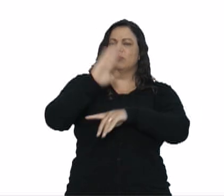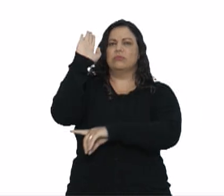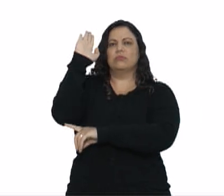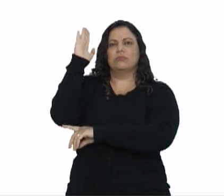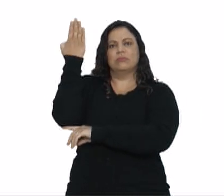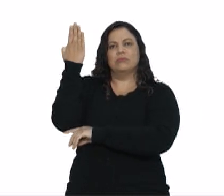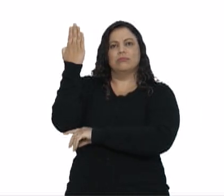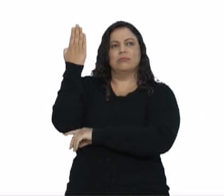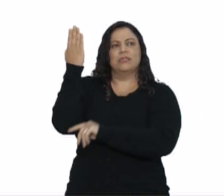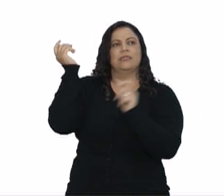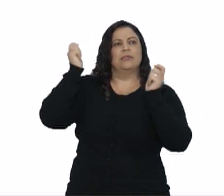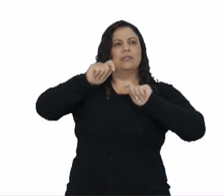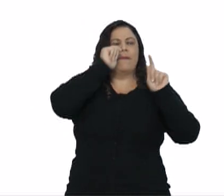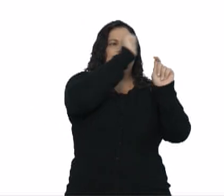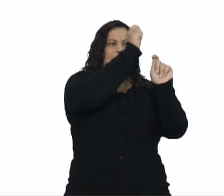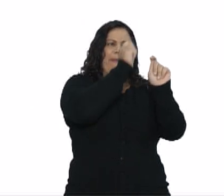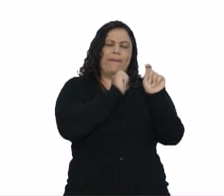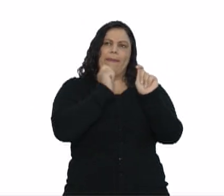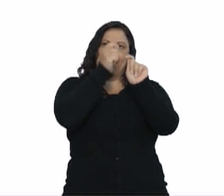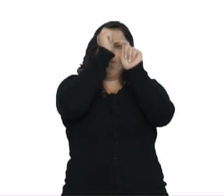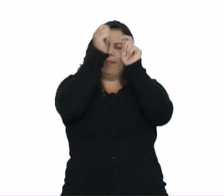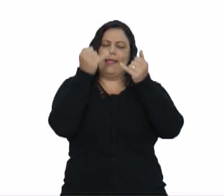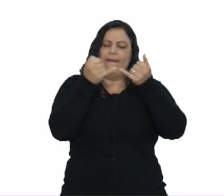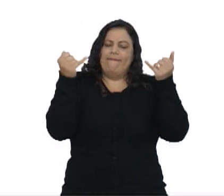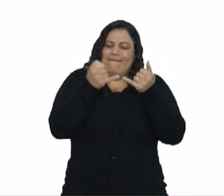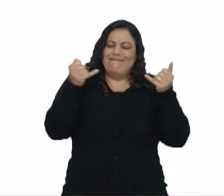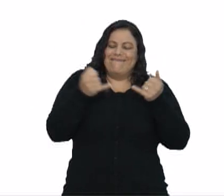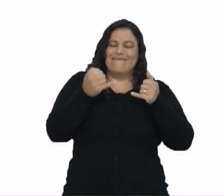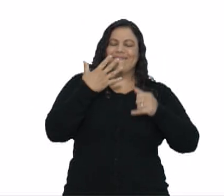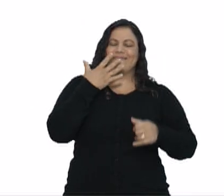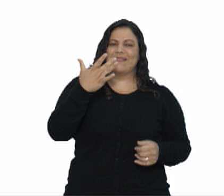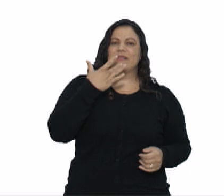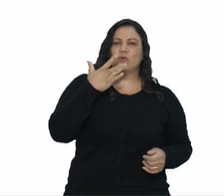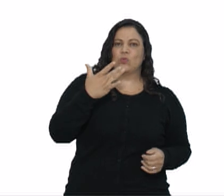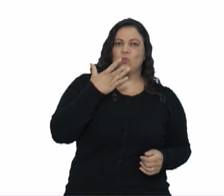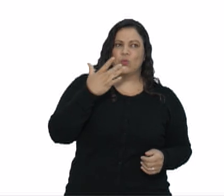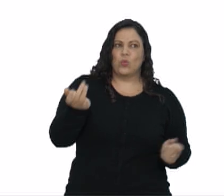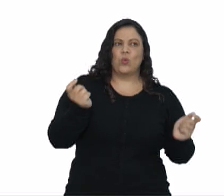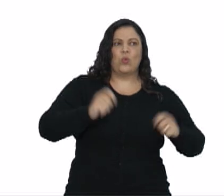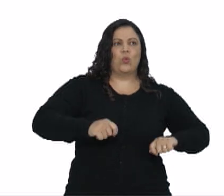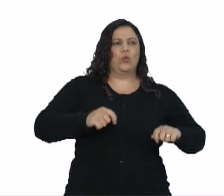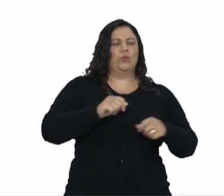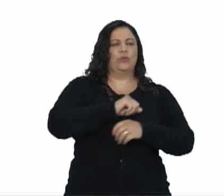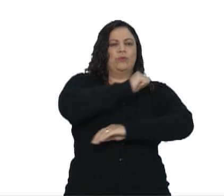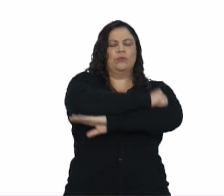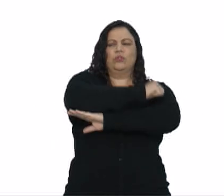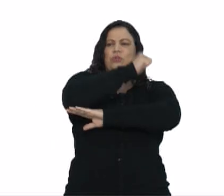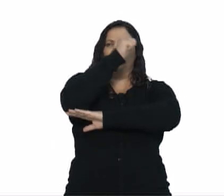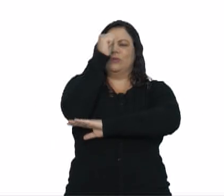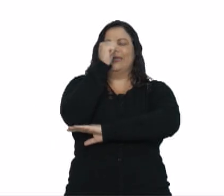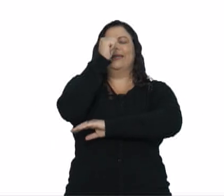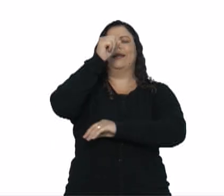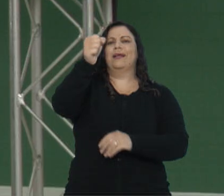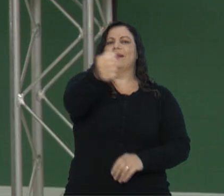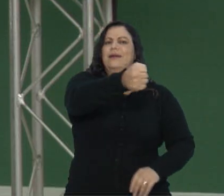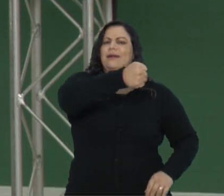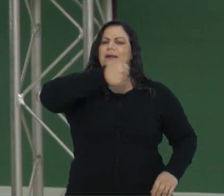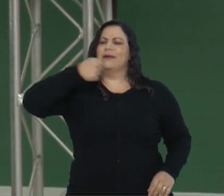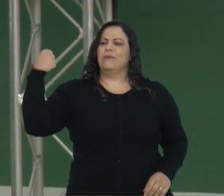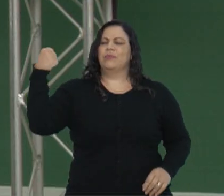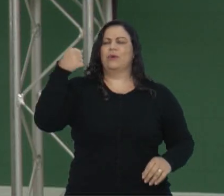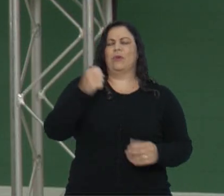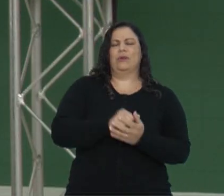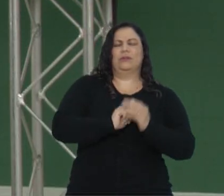com talhas recobertas por finas camadas de ouro, janelas e cornichas e portas decoradas com detalhamento